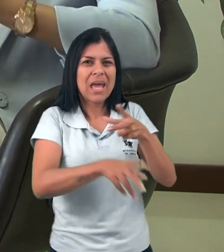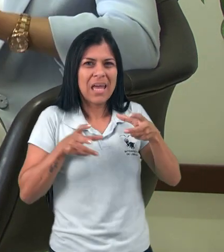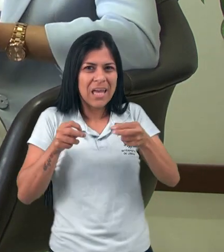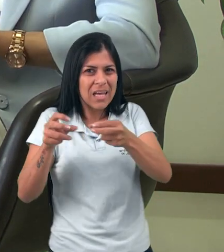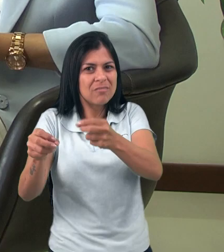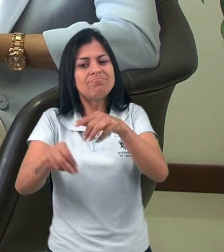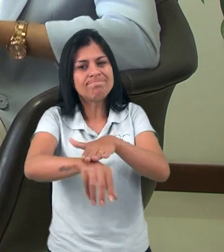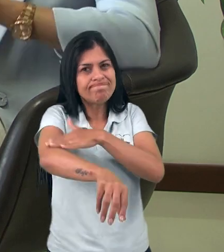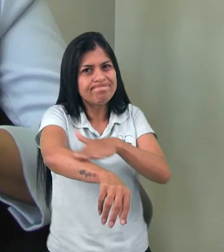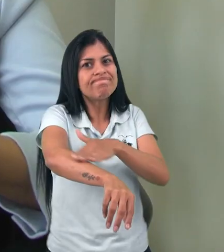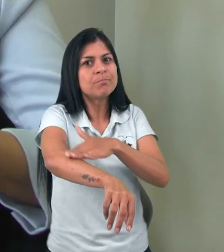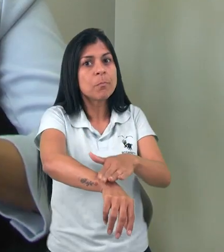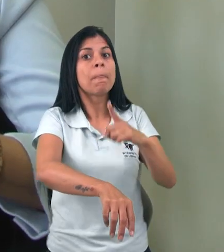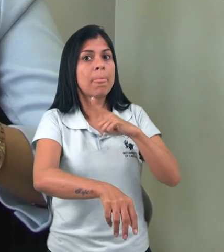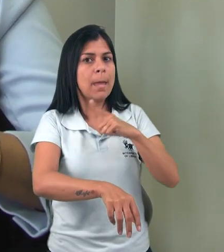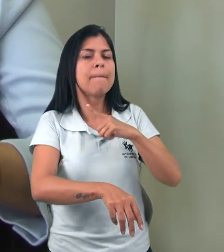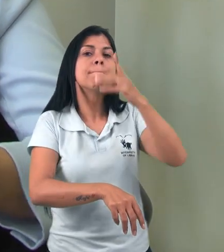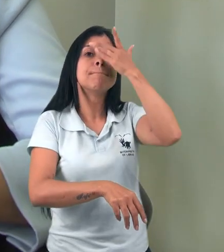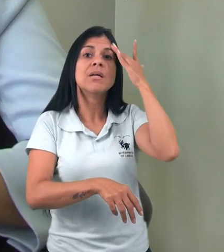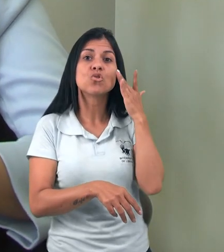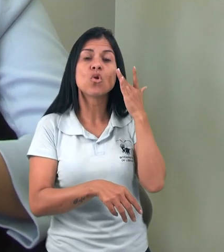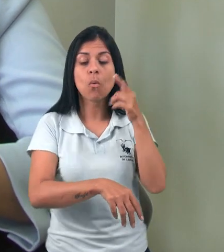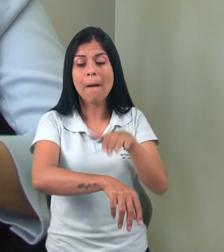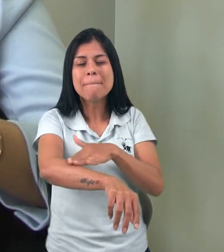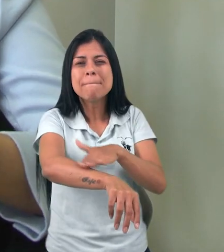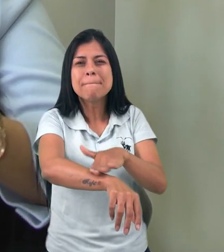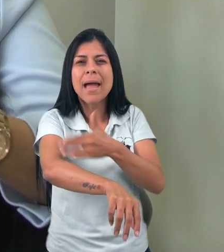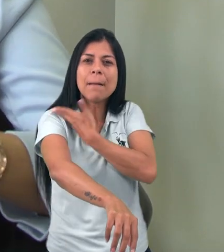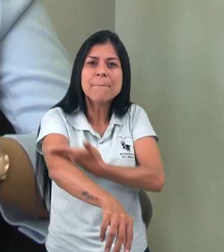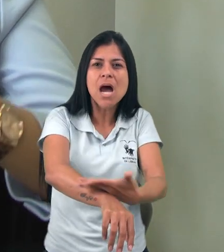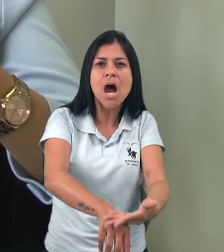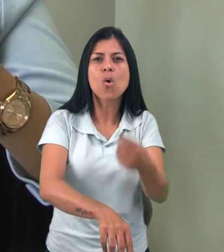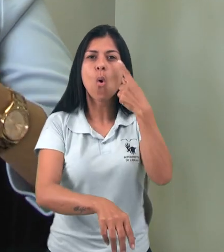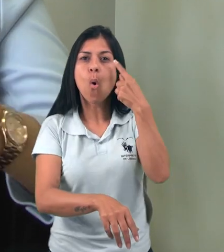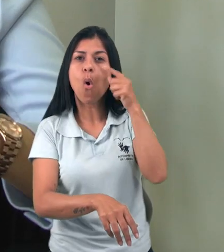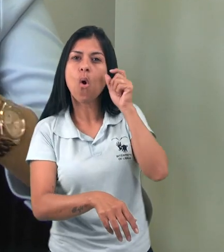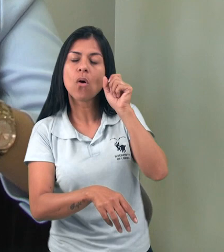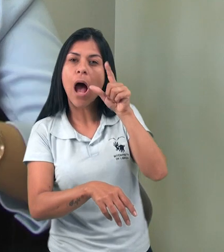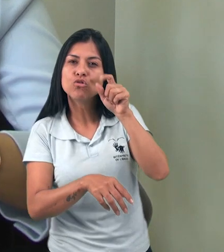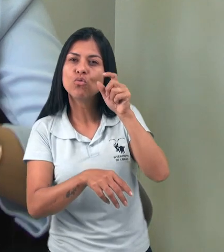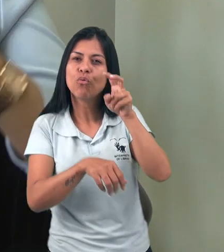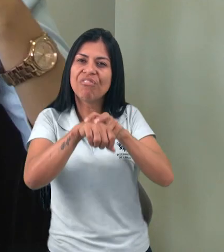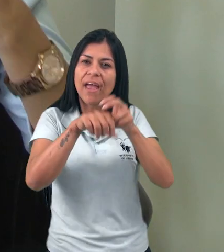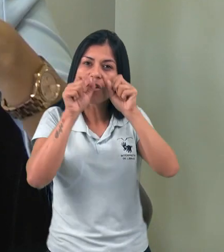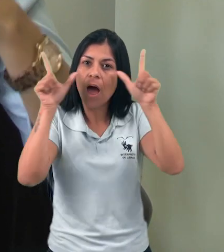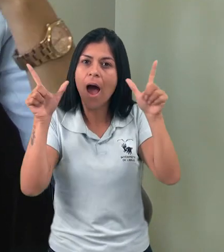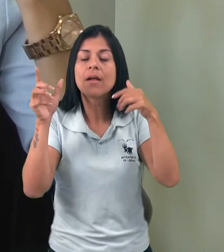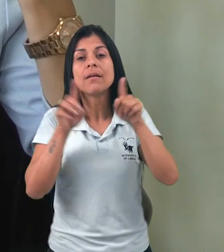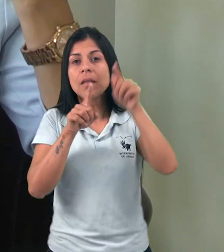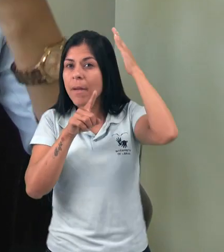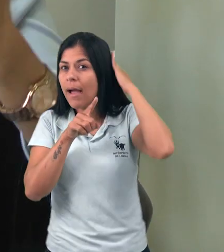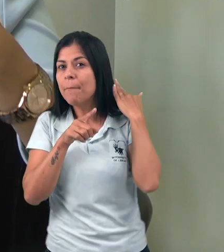é o câncer mais incidente no mundo. Ele ocorre principalmente em pessoas de pele clara, olhos claros, cabelos